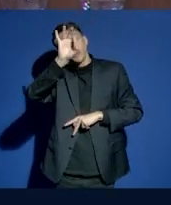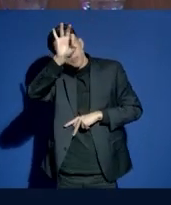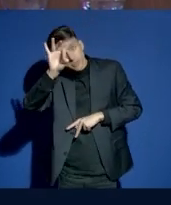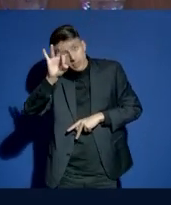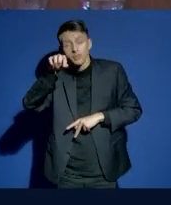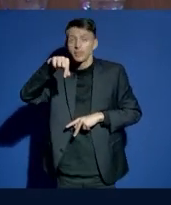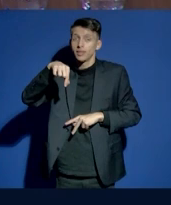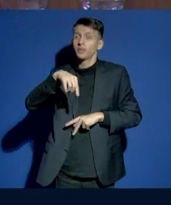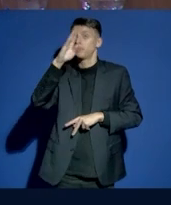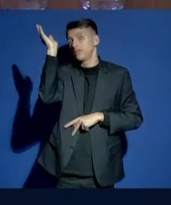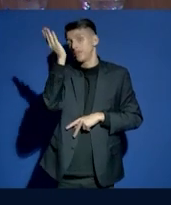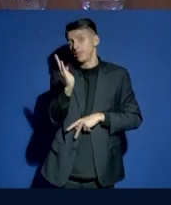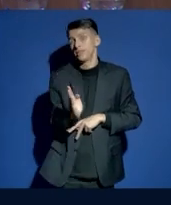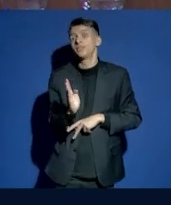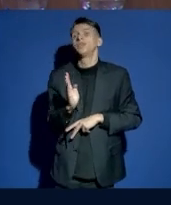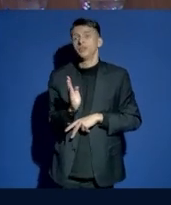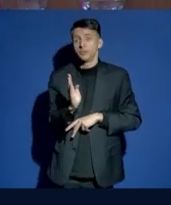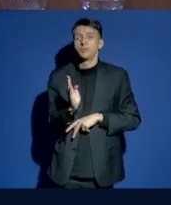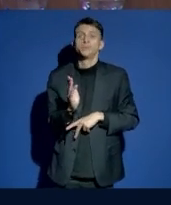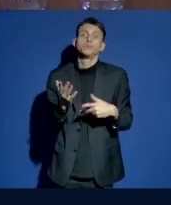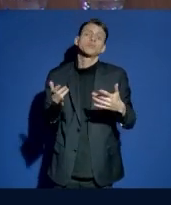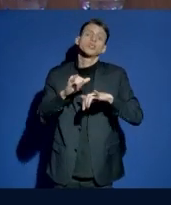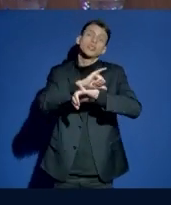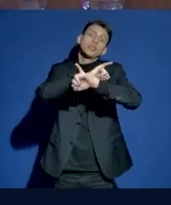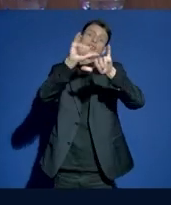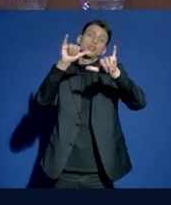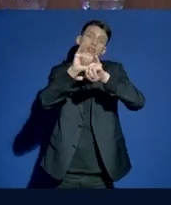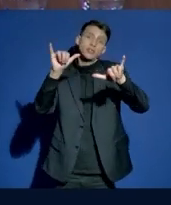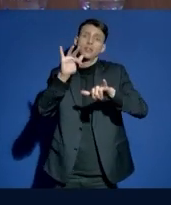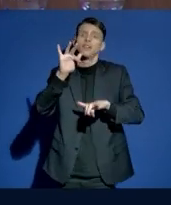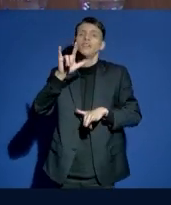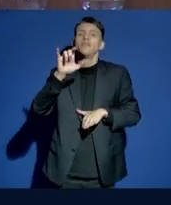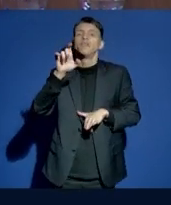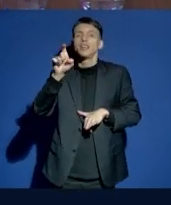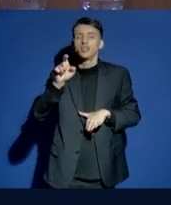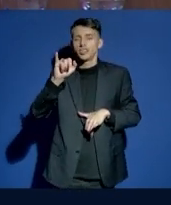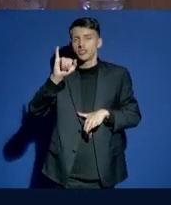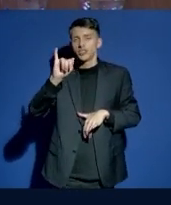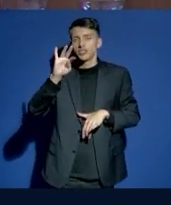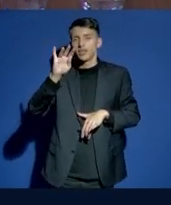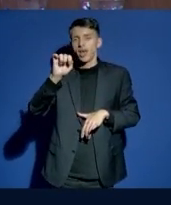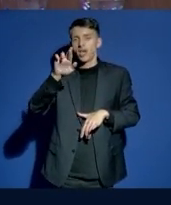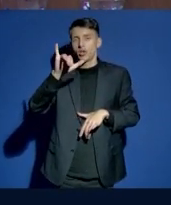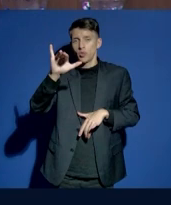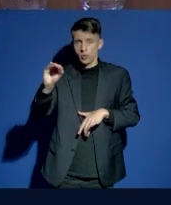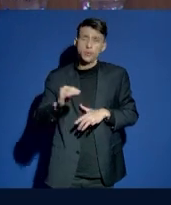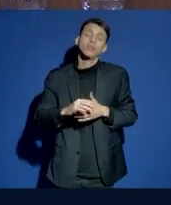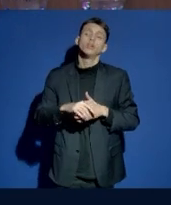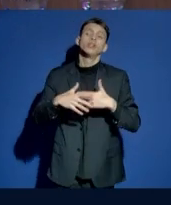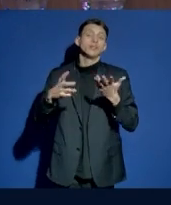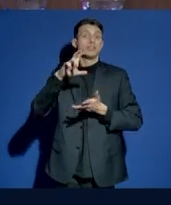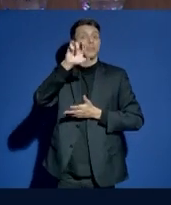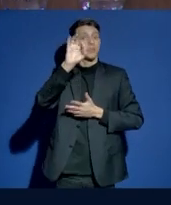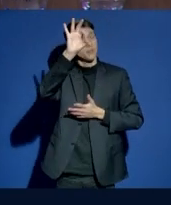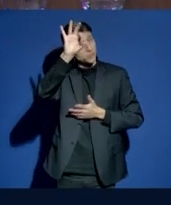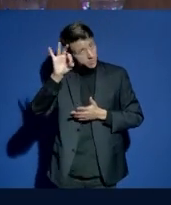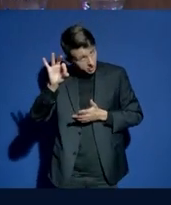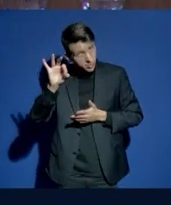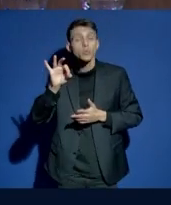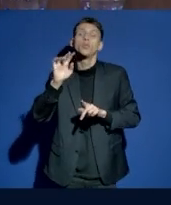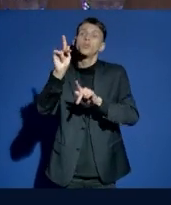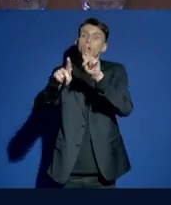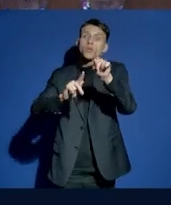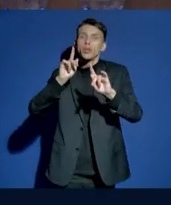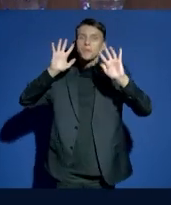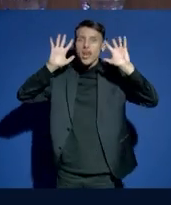Brasil, 50% dos brasileiros se declaram flexitário. Né? Então, 50%, aí você, pô, 50%,